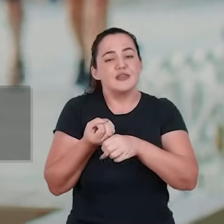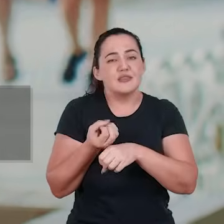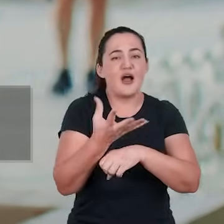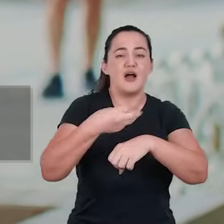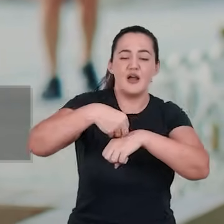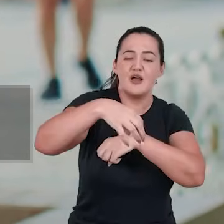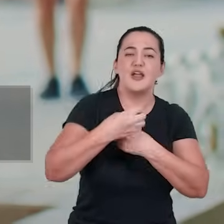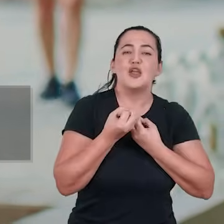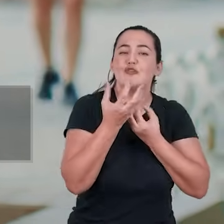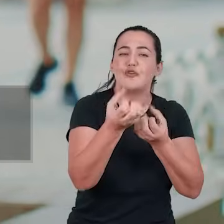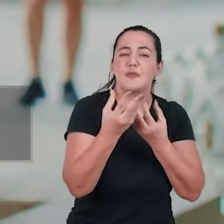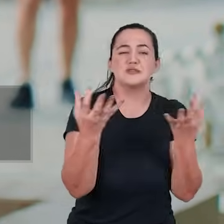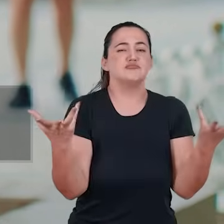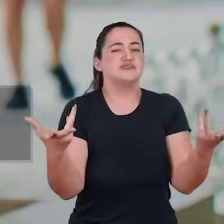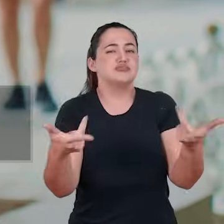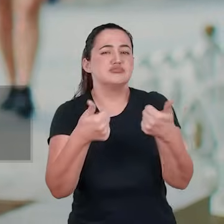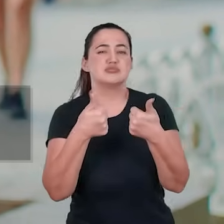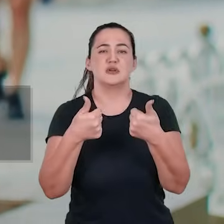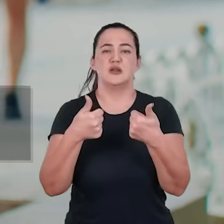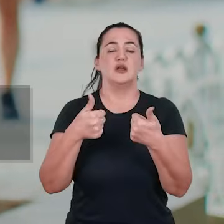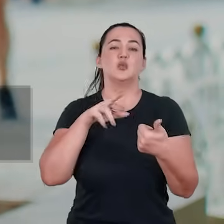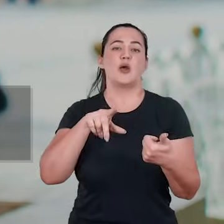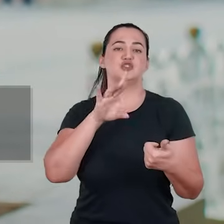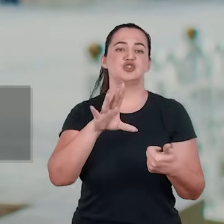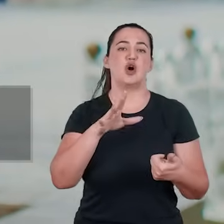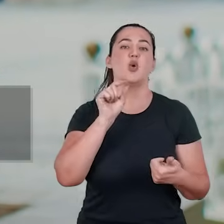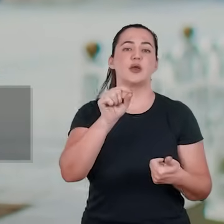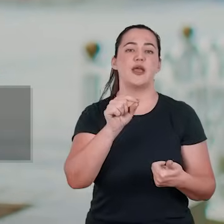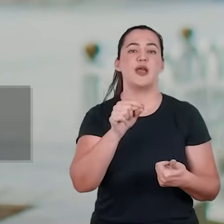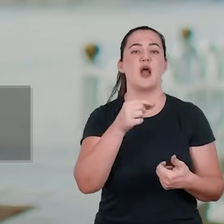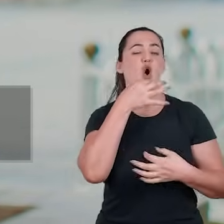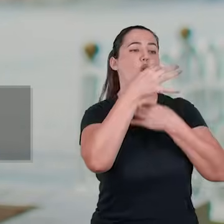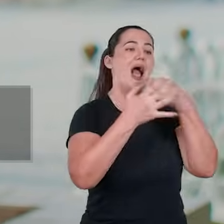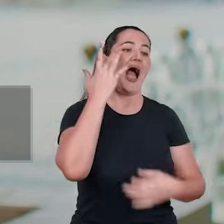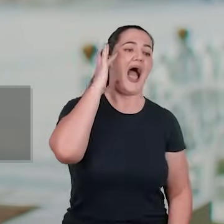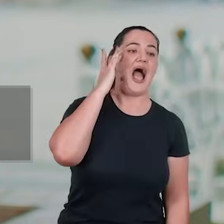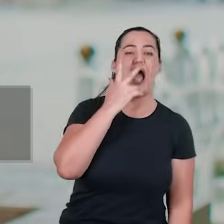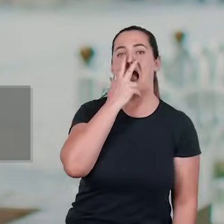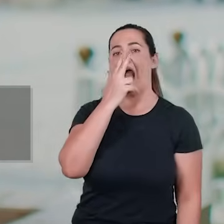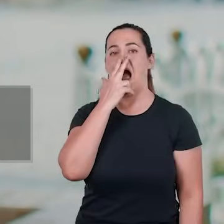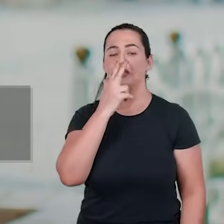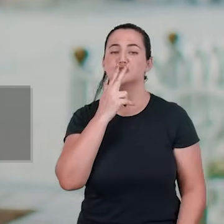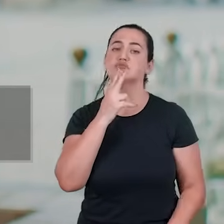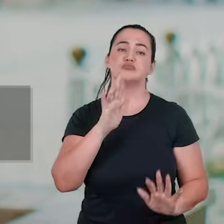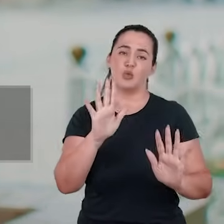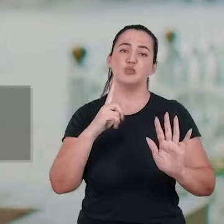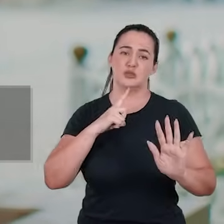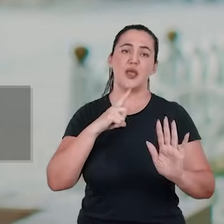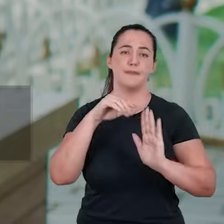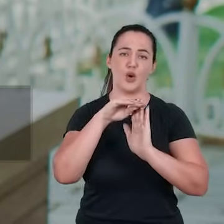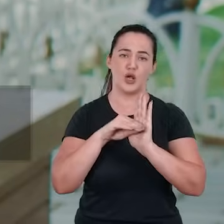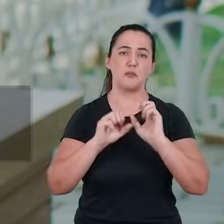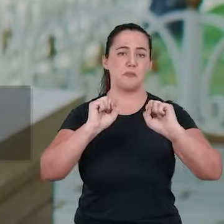informação de ponta, com fontes primárias, não apenas um programa opinativo, embora haja lugar na TV para os programas